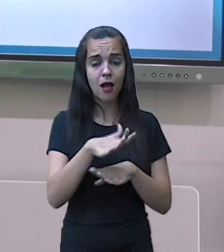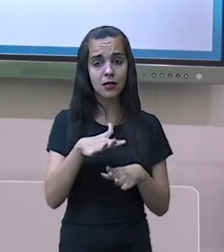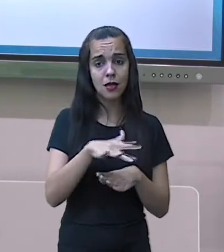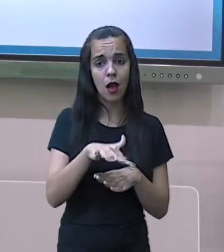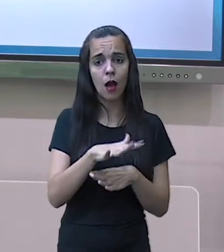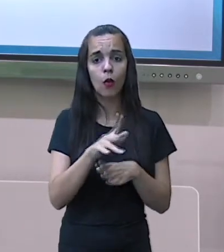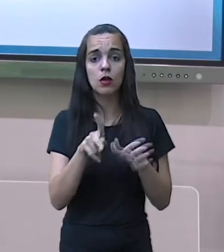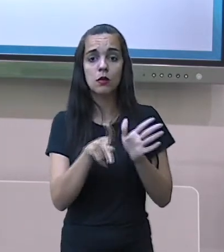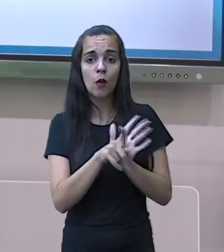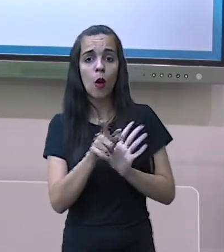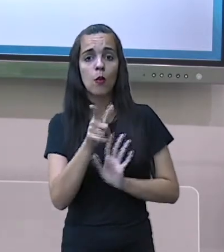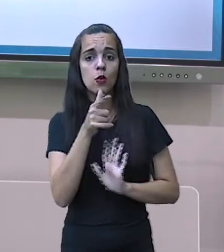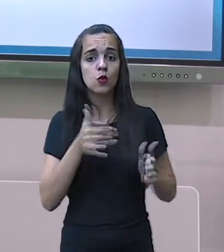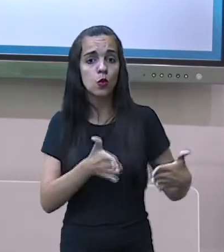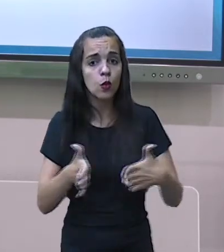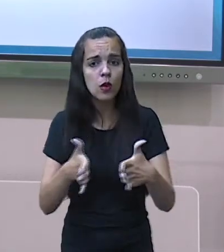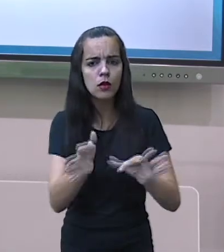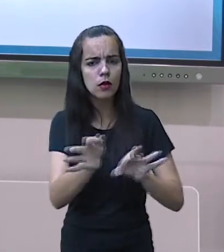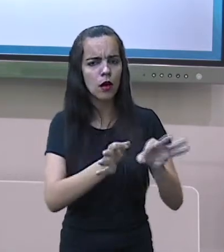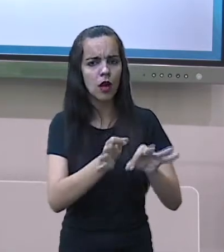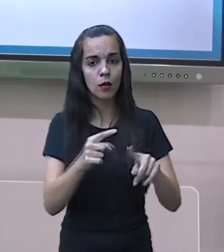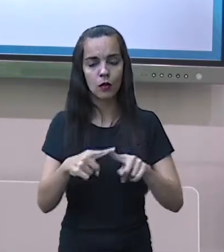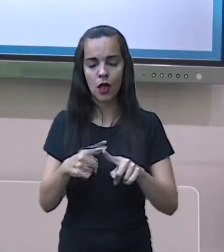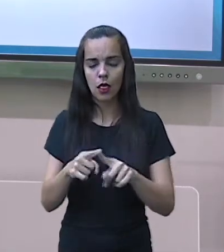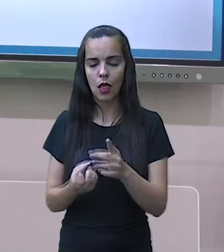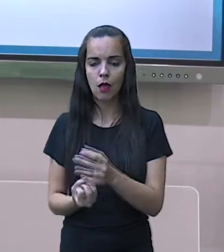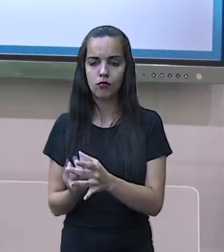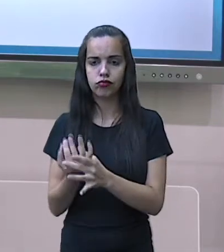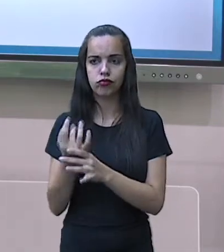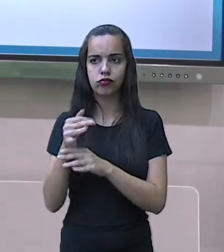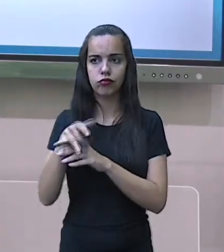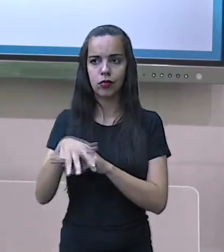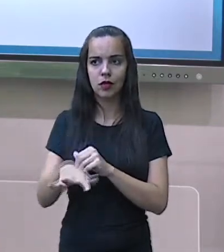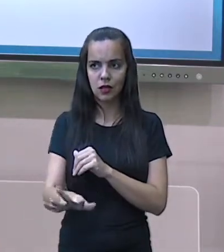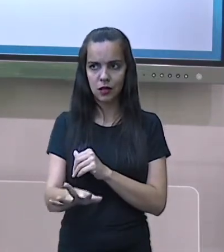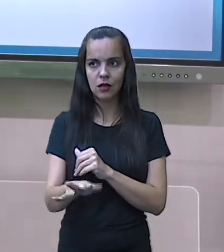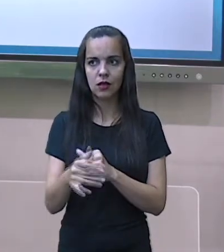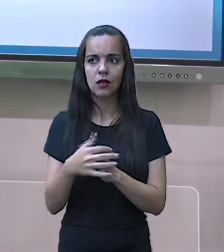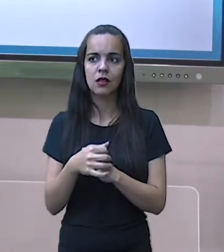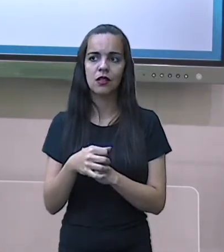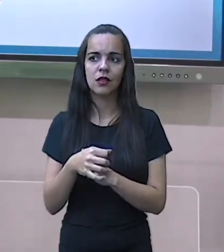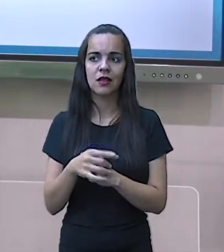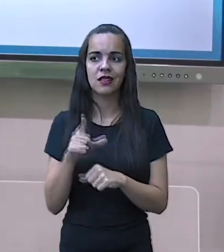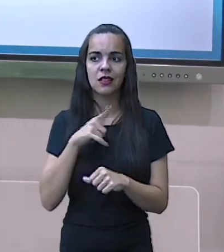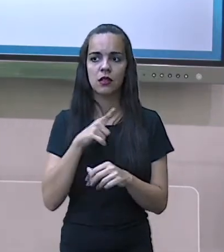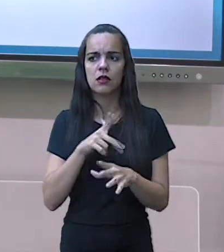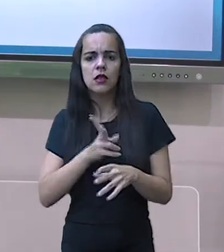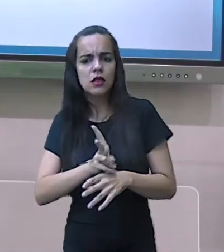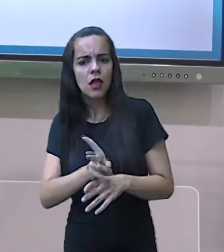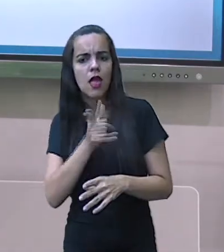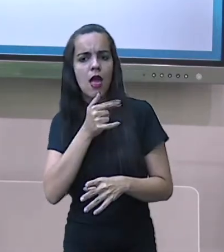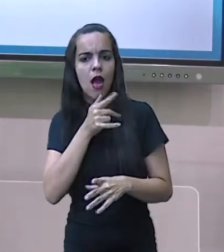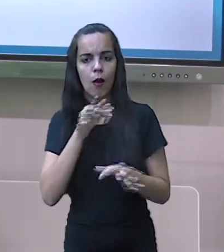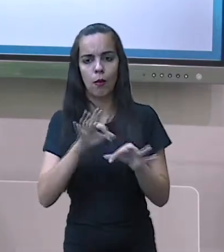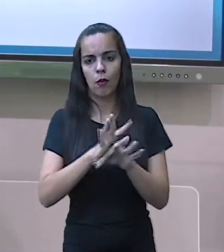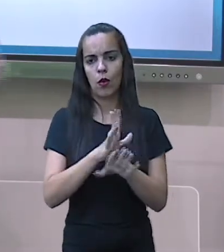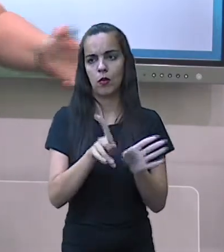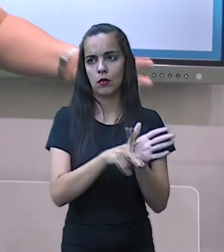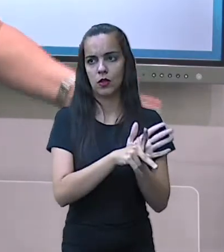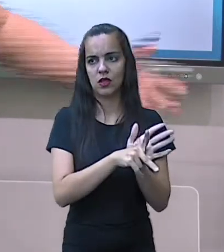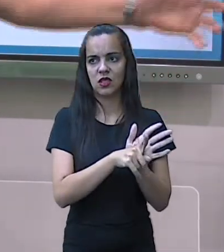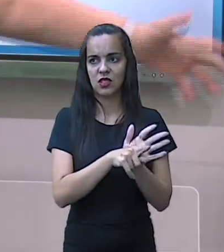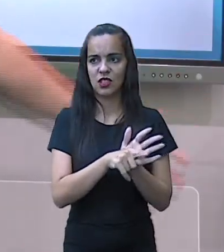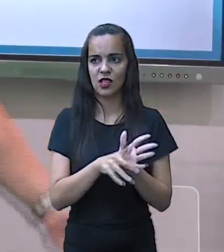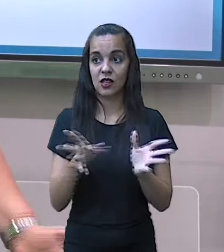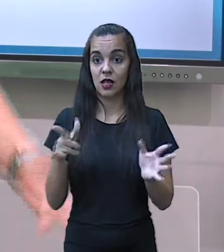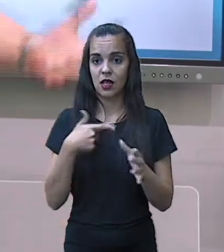originam de fontes subterrâneas e afloram com o escoamento das águas da chuva. Então, na